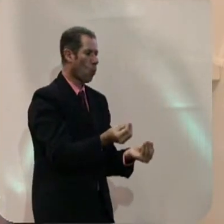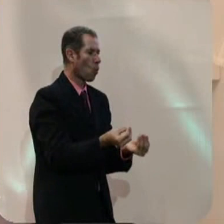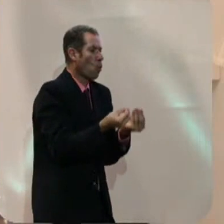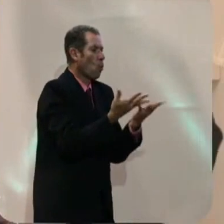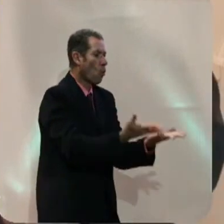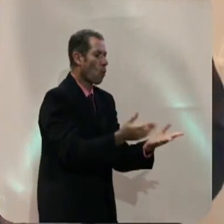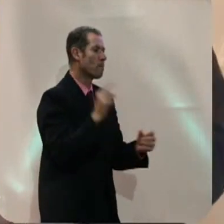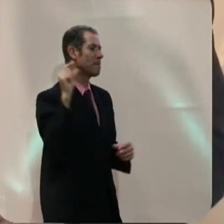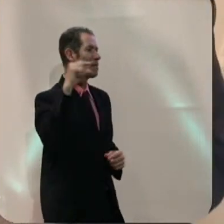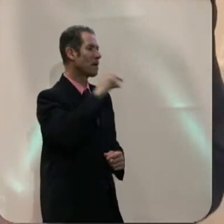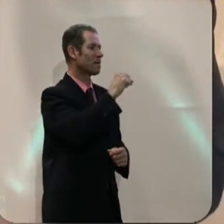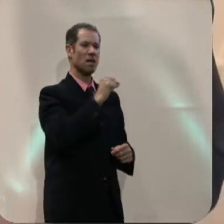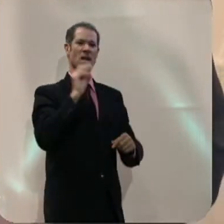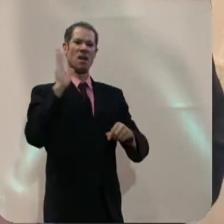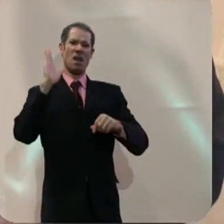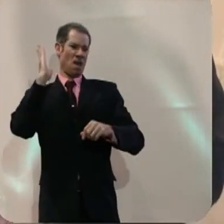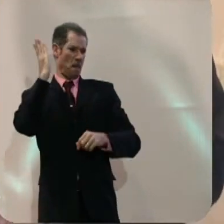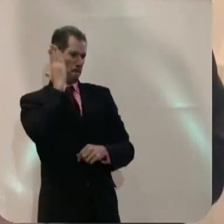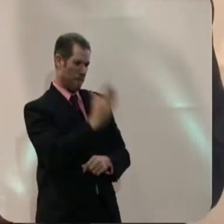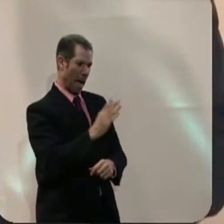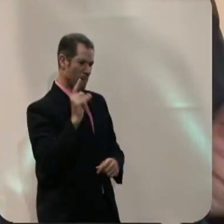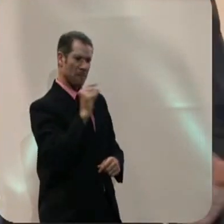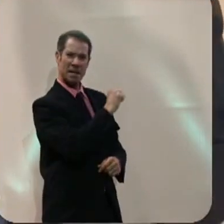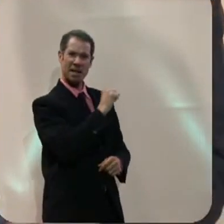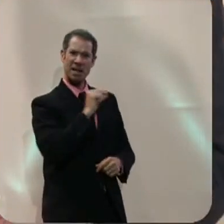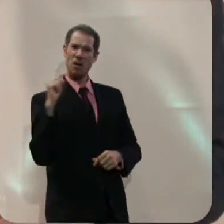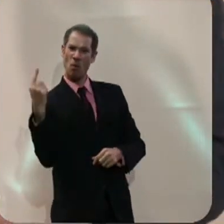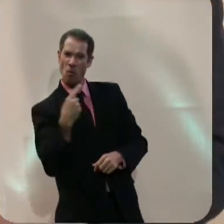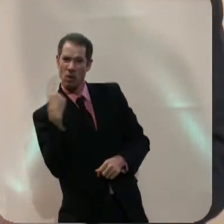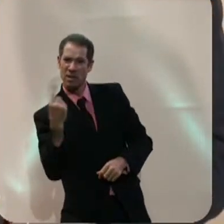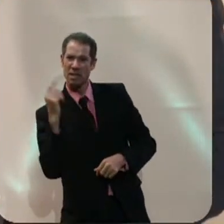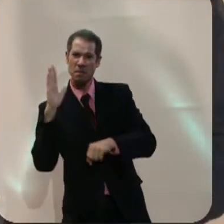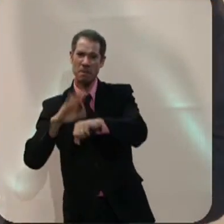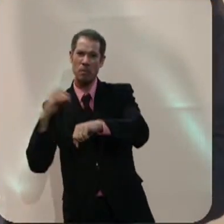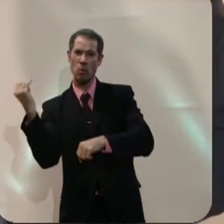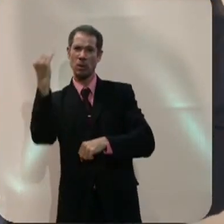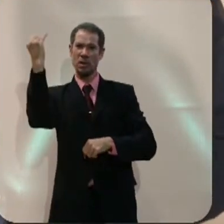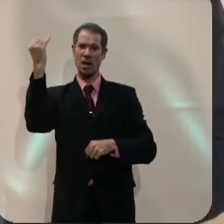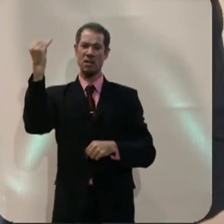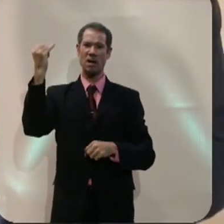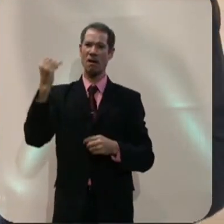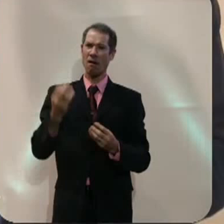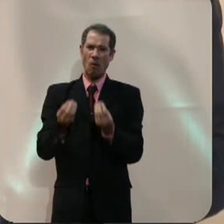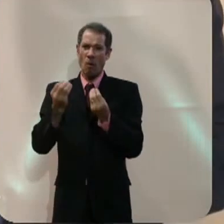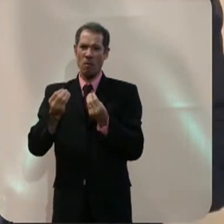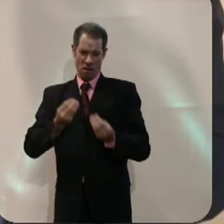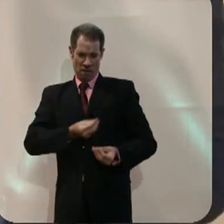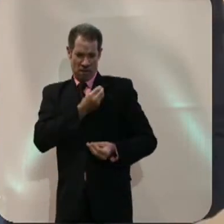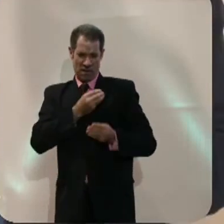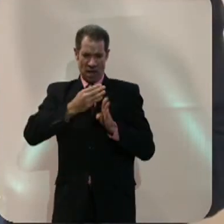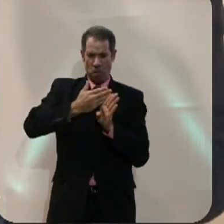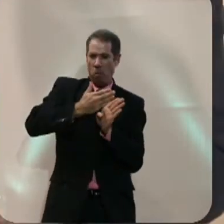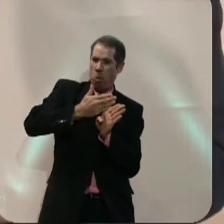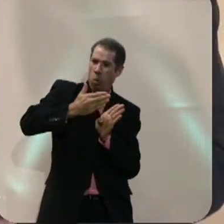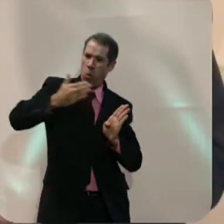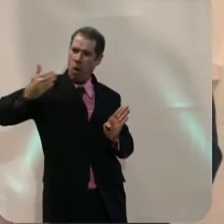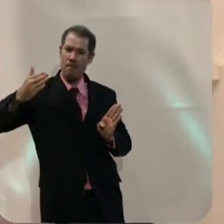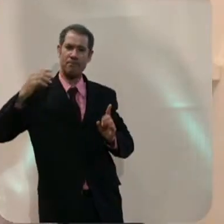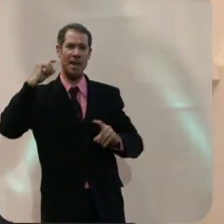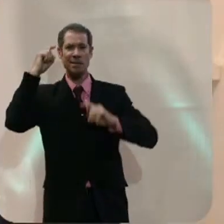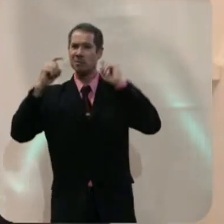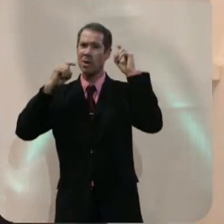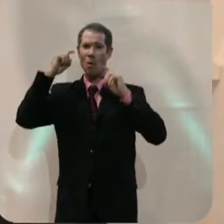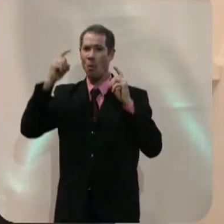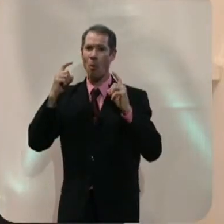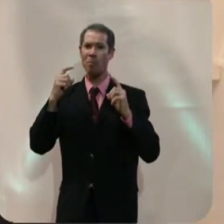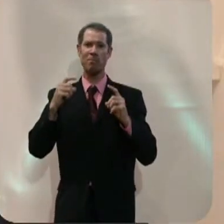vocês não valem muito mais do que os passarinhos? Nenhum de vocês pode encompridar a sua vida, por mais que se preocupe